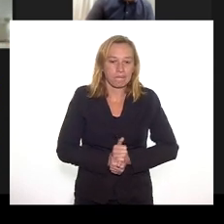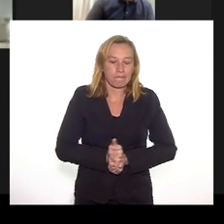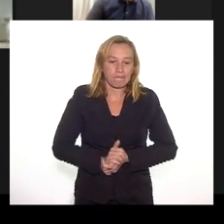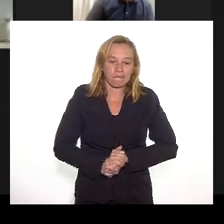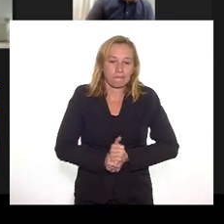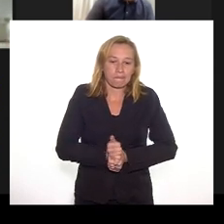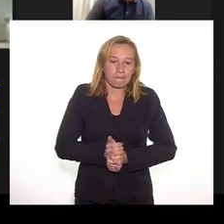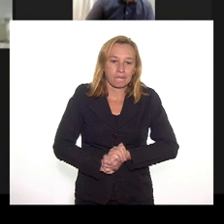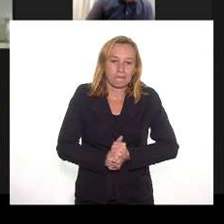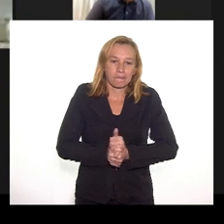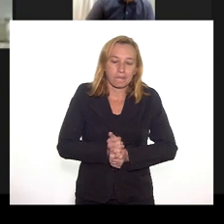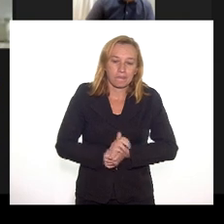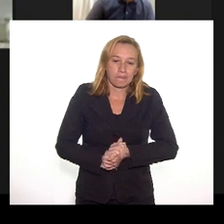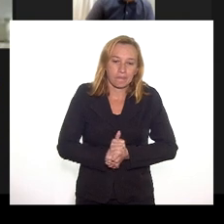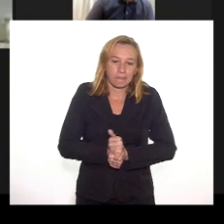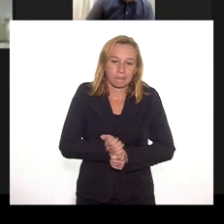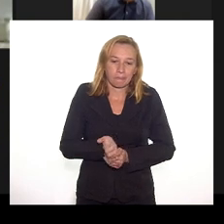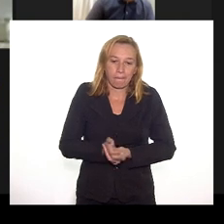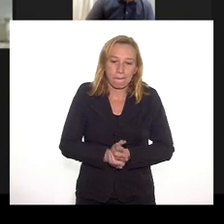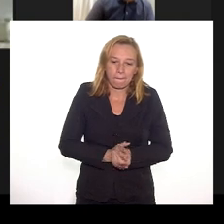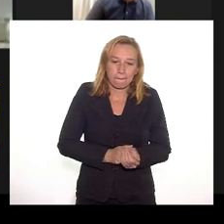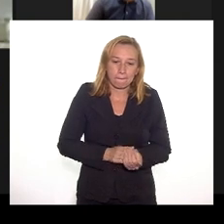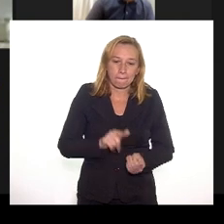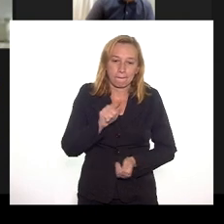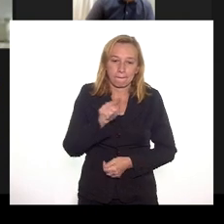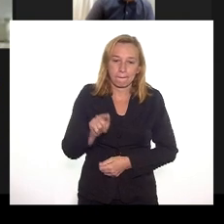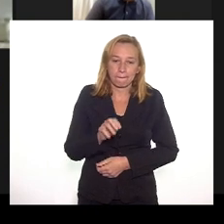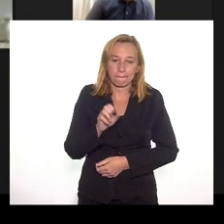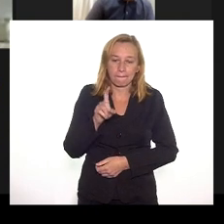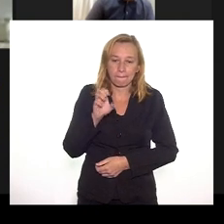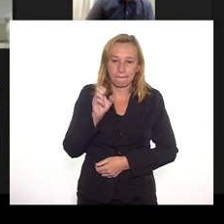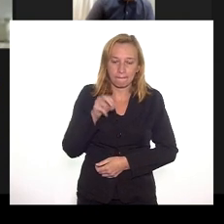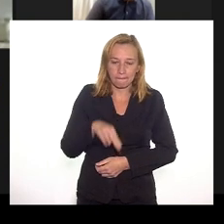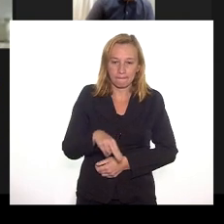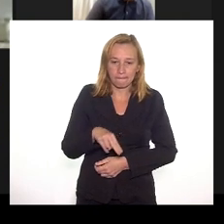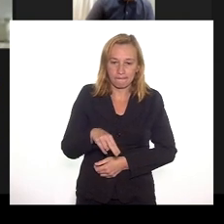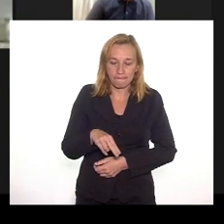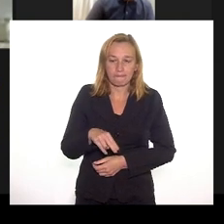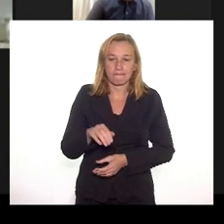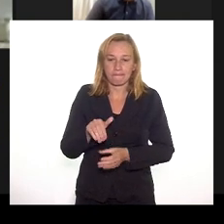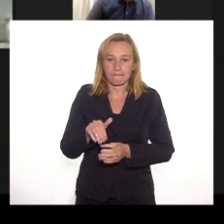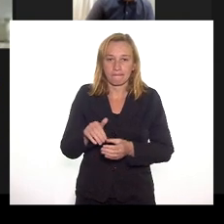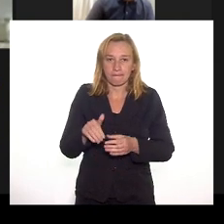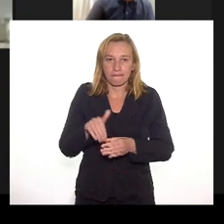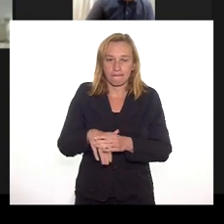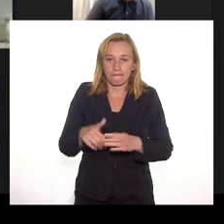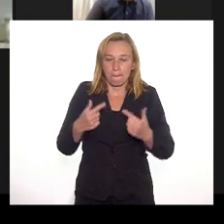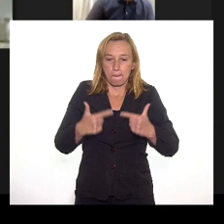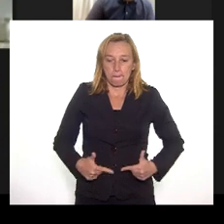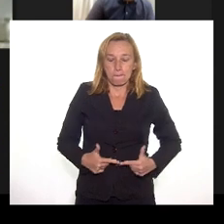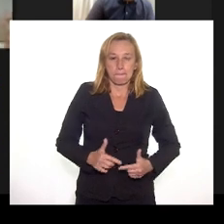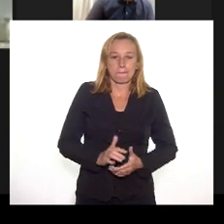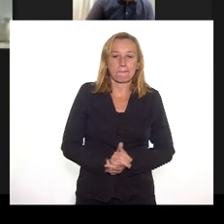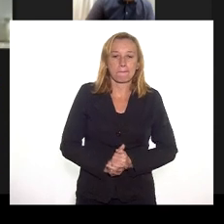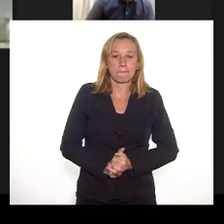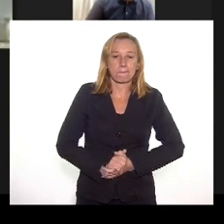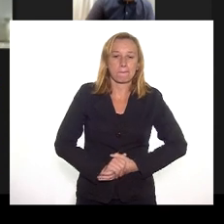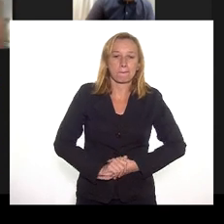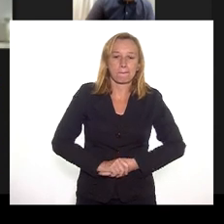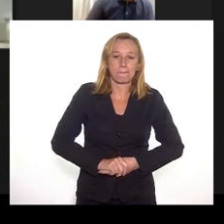Luiz Paulo, abstenção. Zeidan, abstenção. E deputada Zeidan também. Marta Rocha,